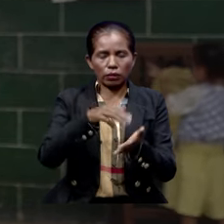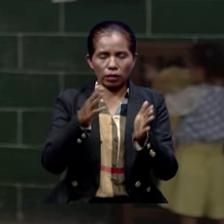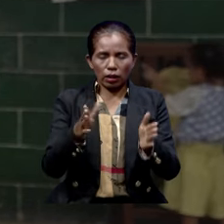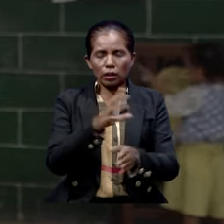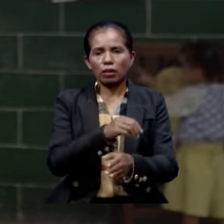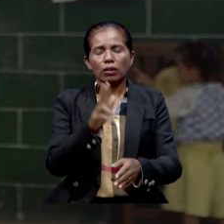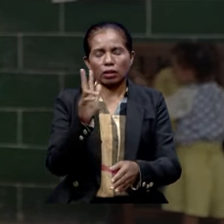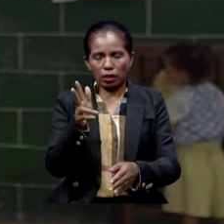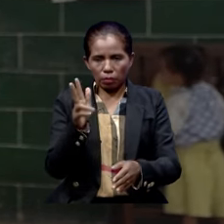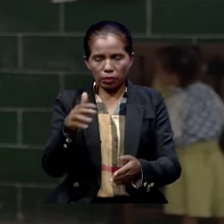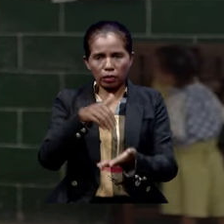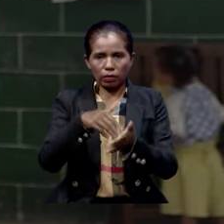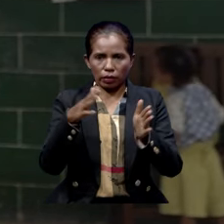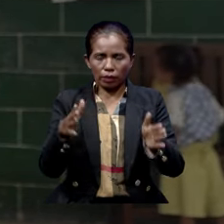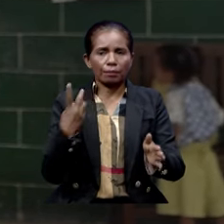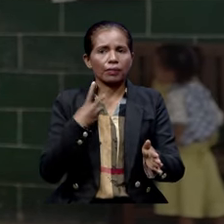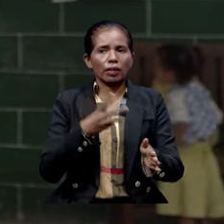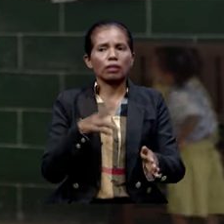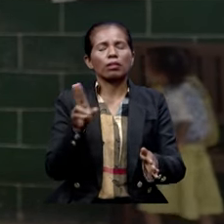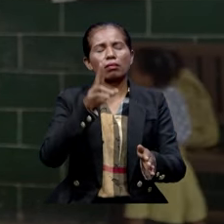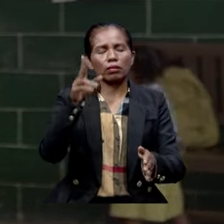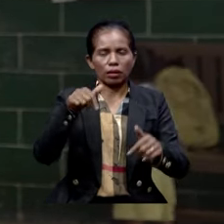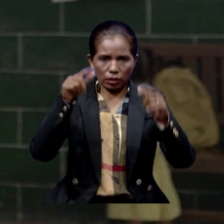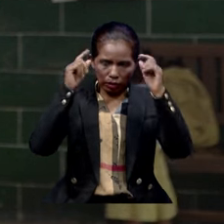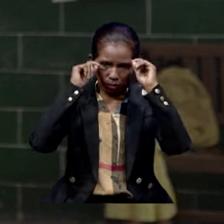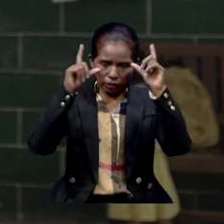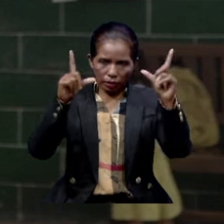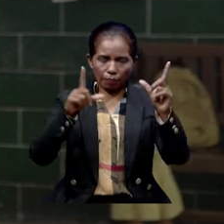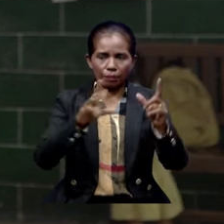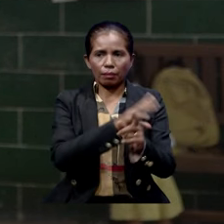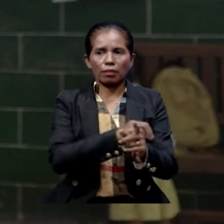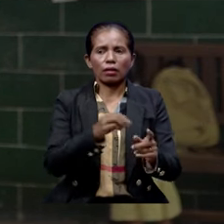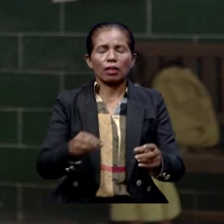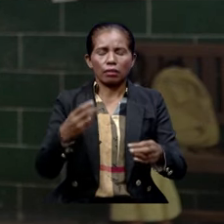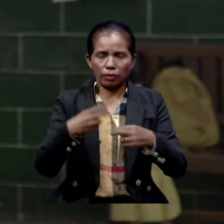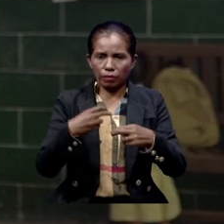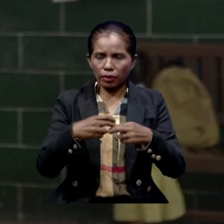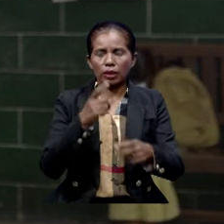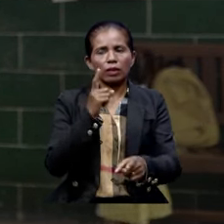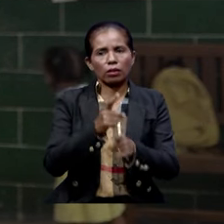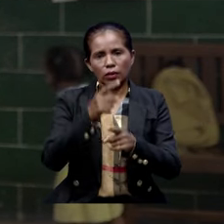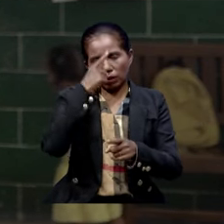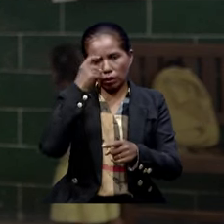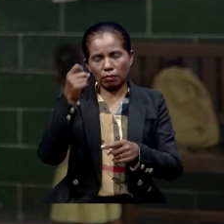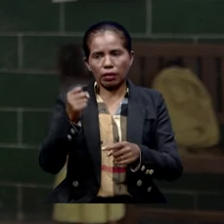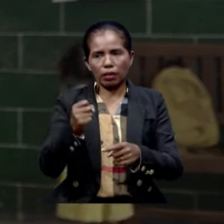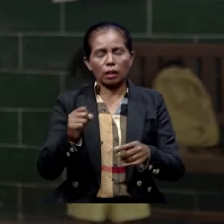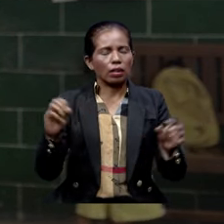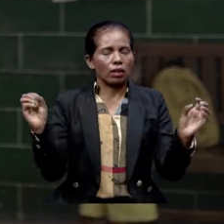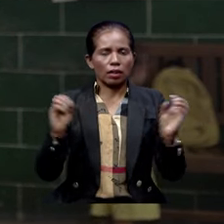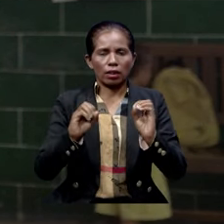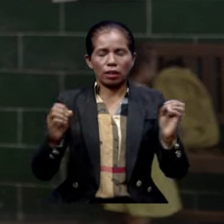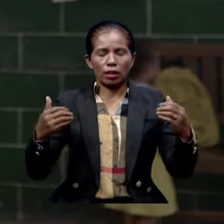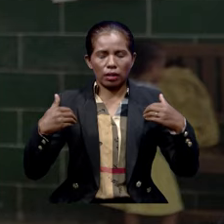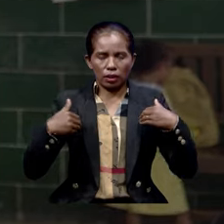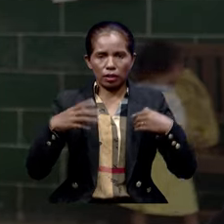então, tu aplica o contexto Timor-Leste Nian, é provável que difícil teves, também falta de